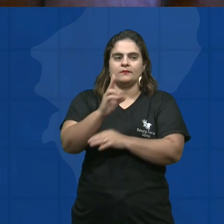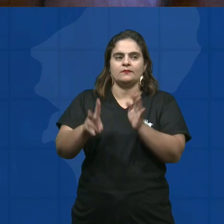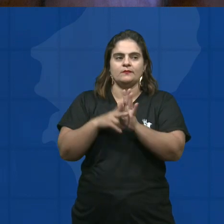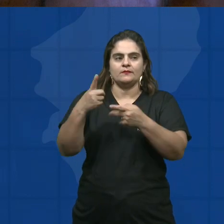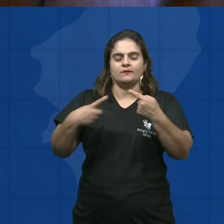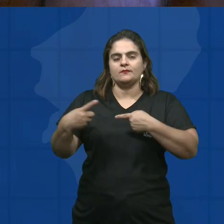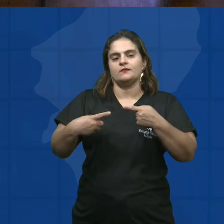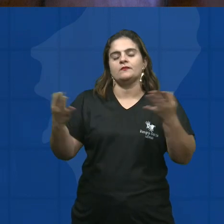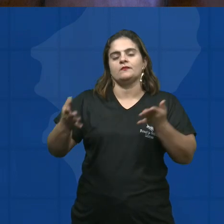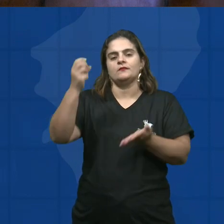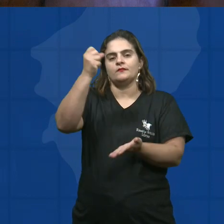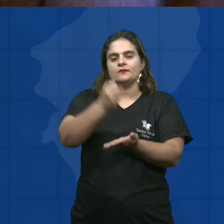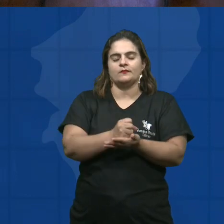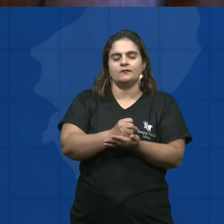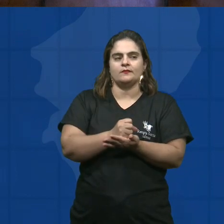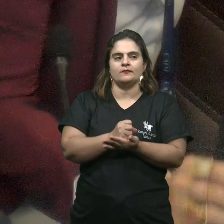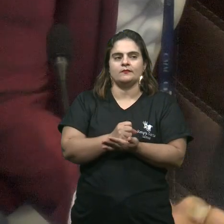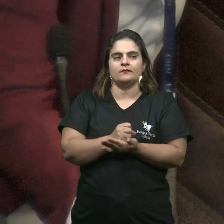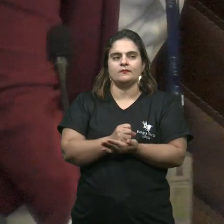discussão. O projeto vai à sanção.